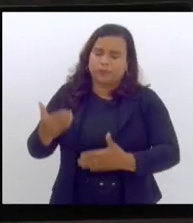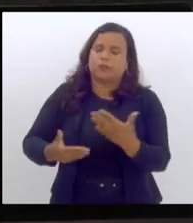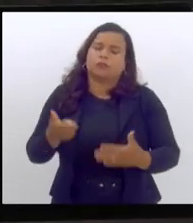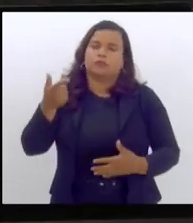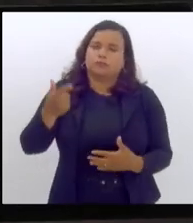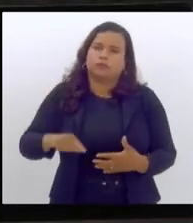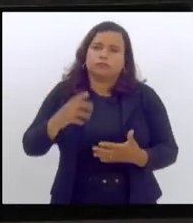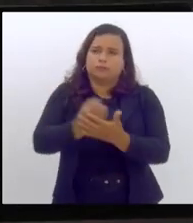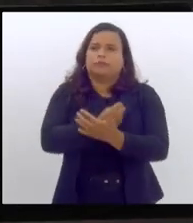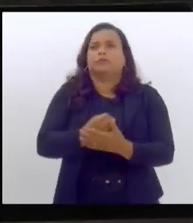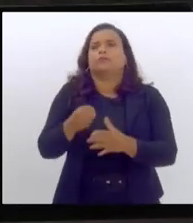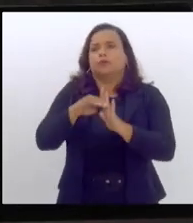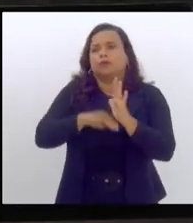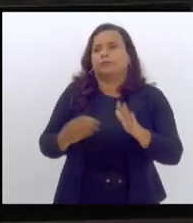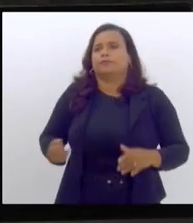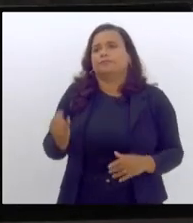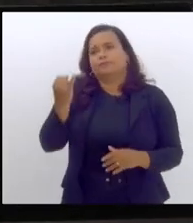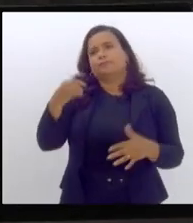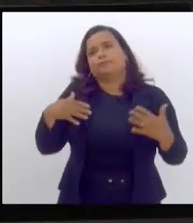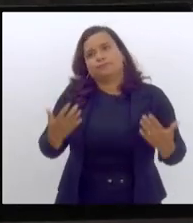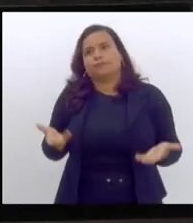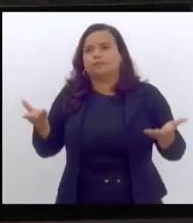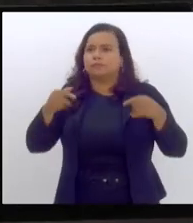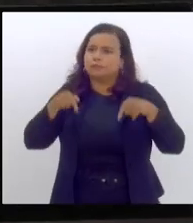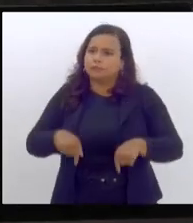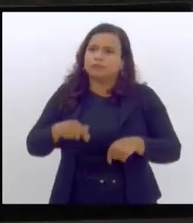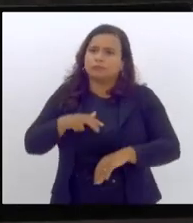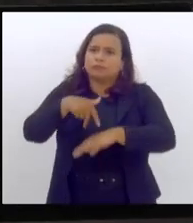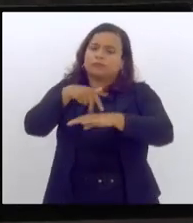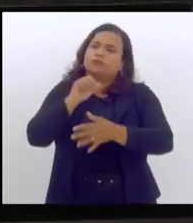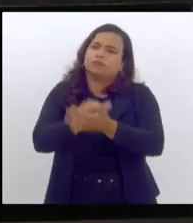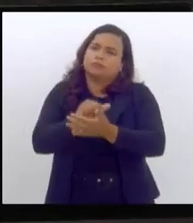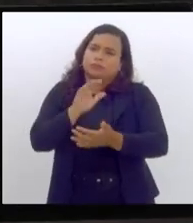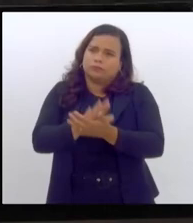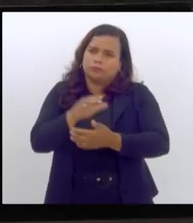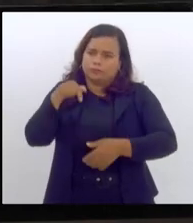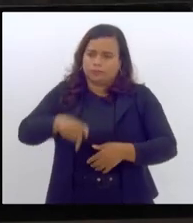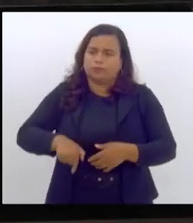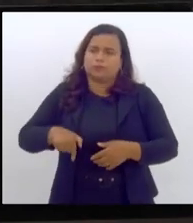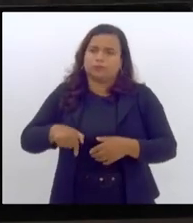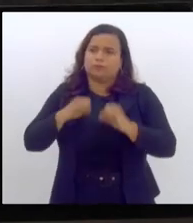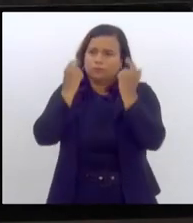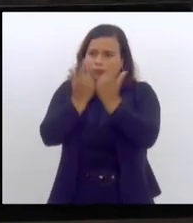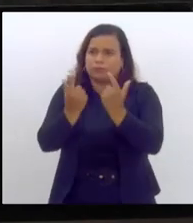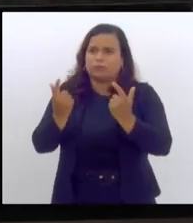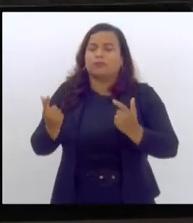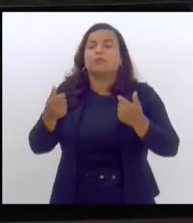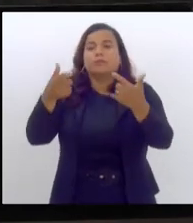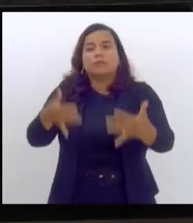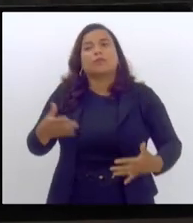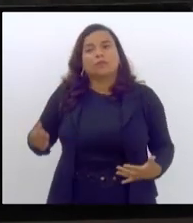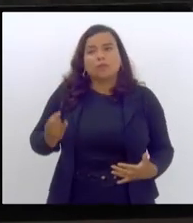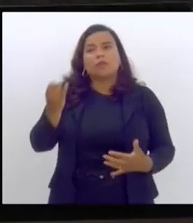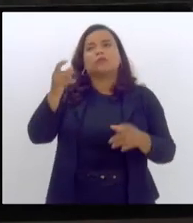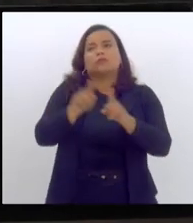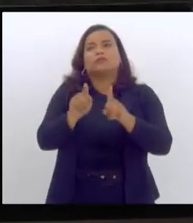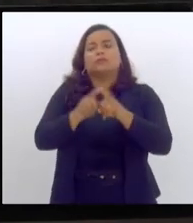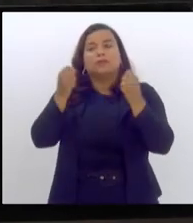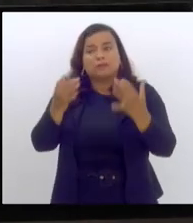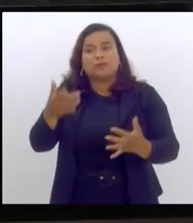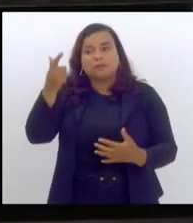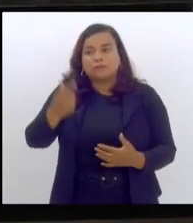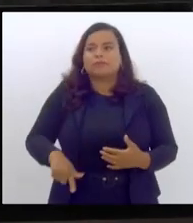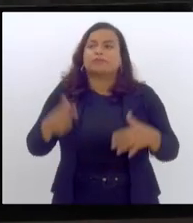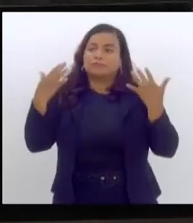retomada de um programa tão importante. Então, eu vim aqui hoje registrar nessa casa a importância que é e parabenizar mais uma